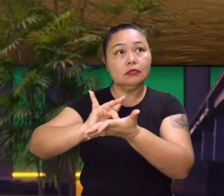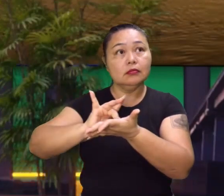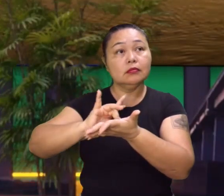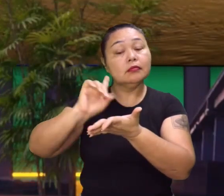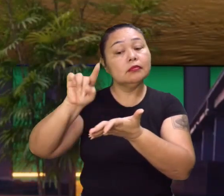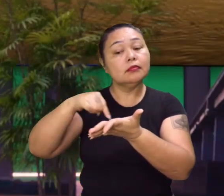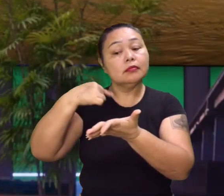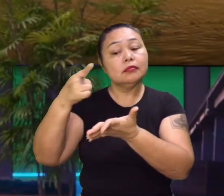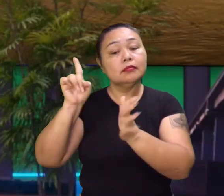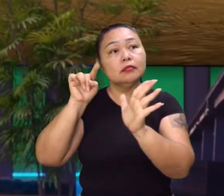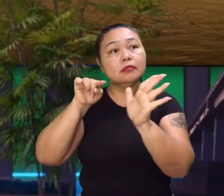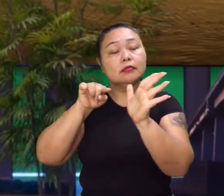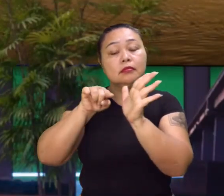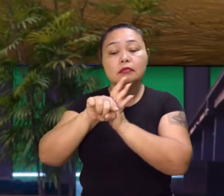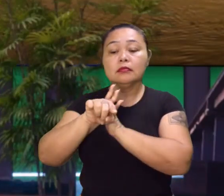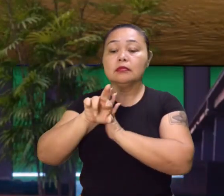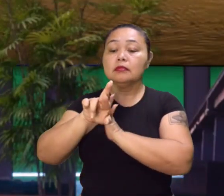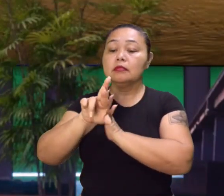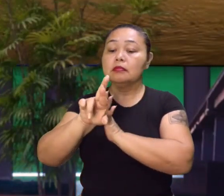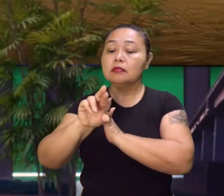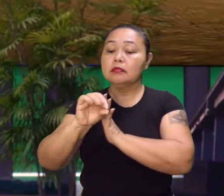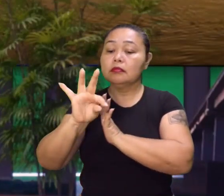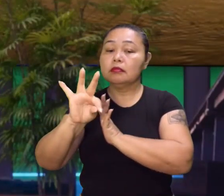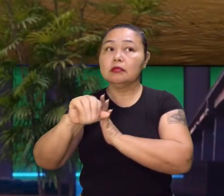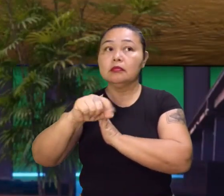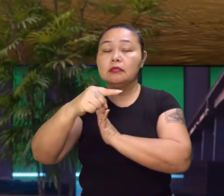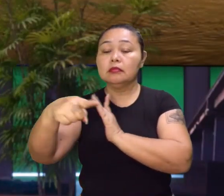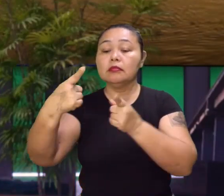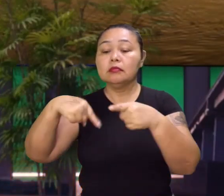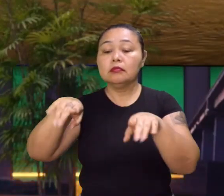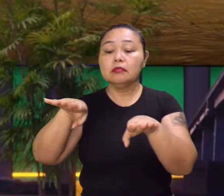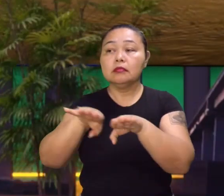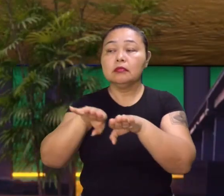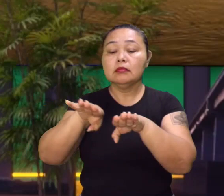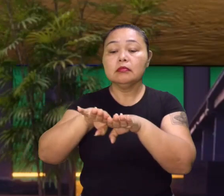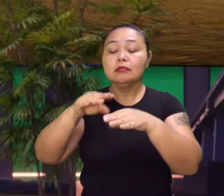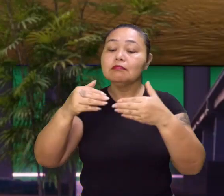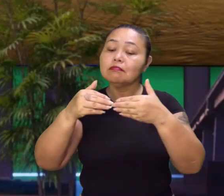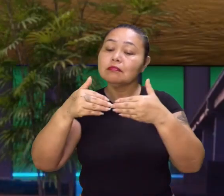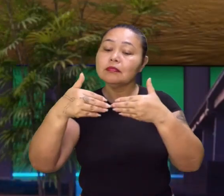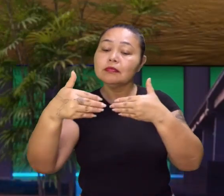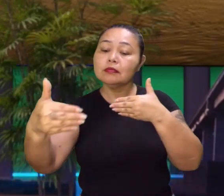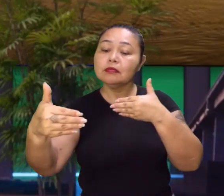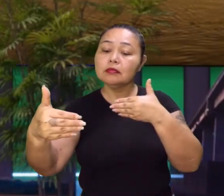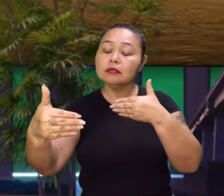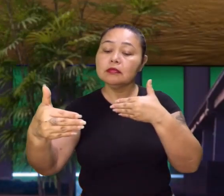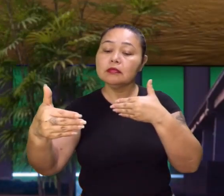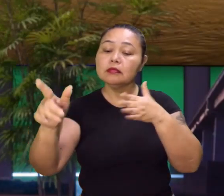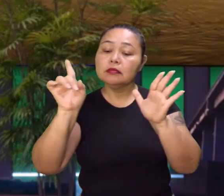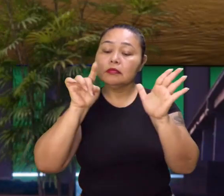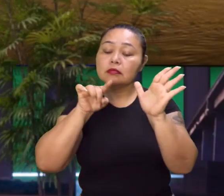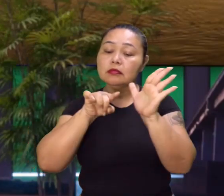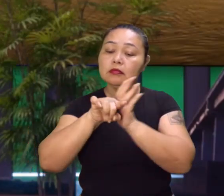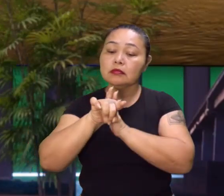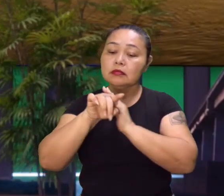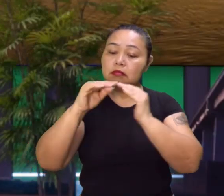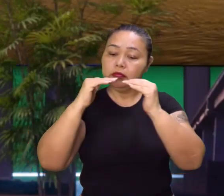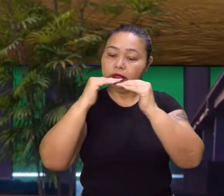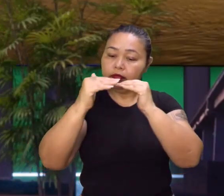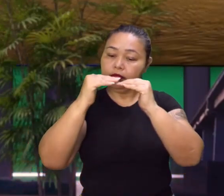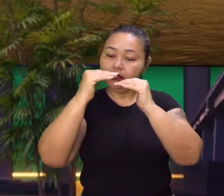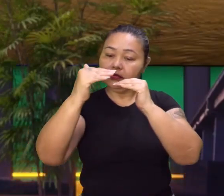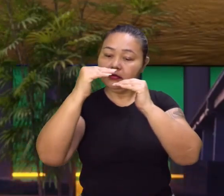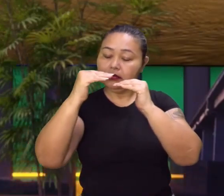Sobre a questão da rotação e translação e também deu uma introduzida à questão das camadas da